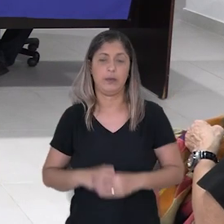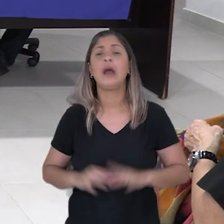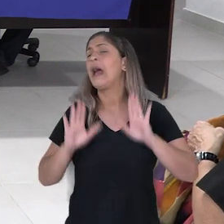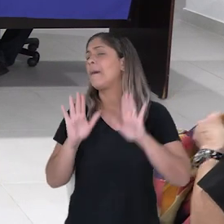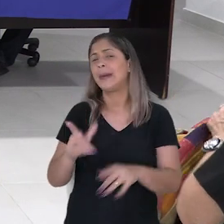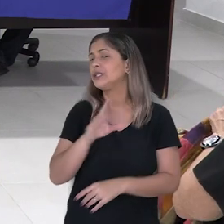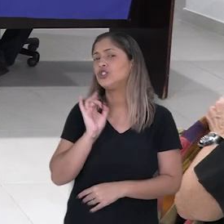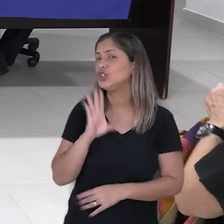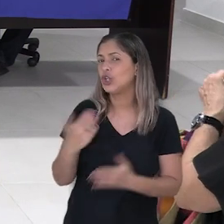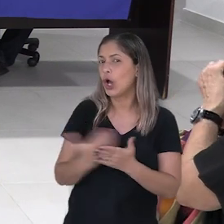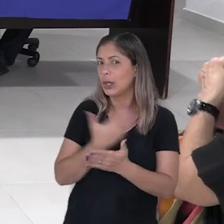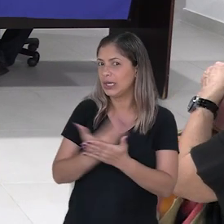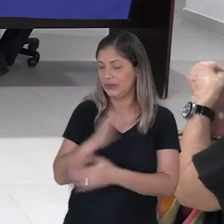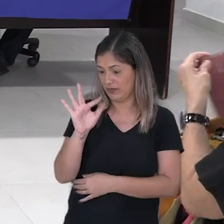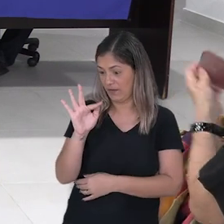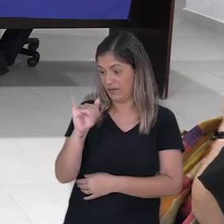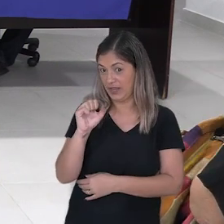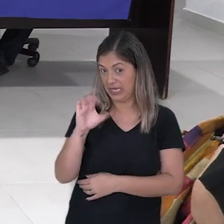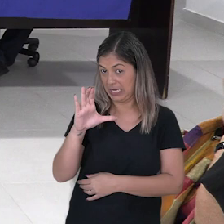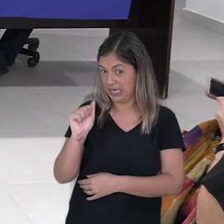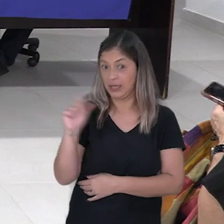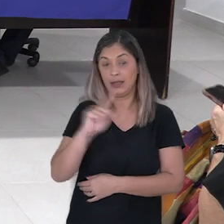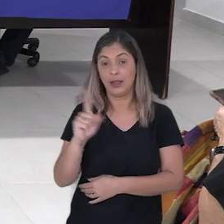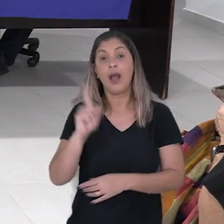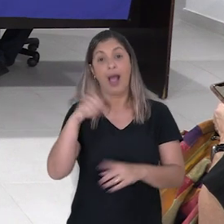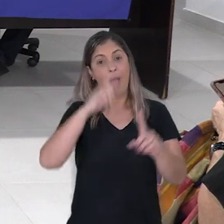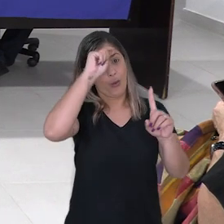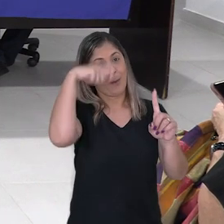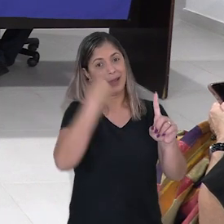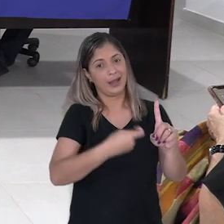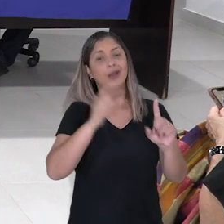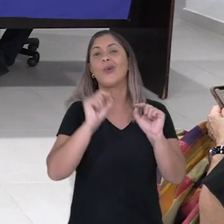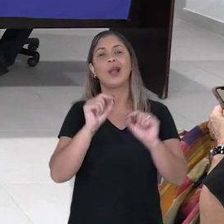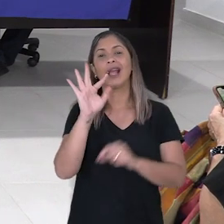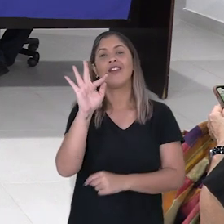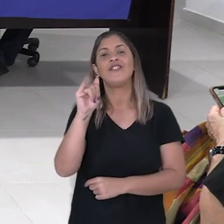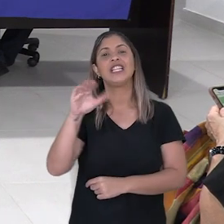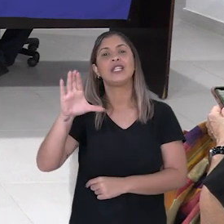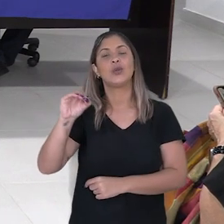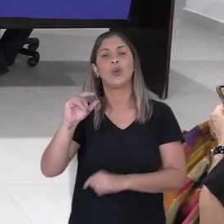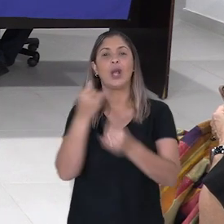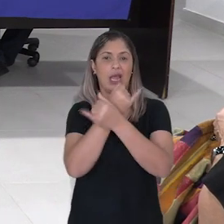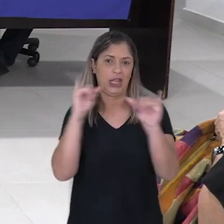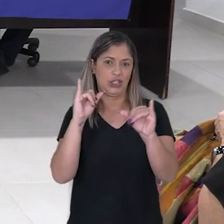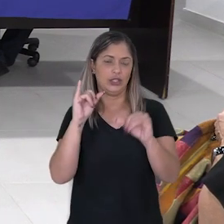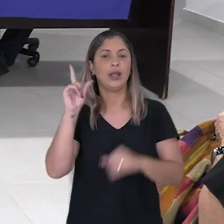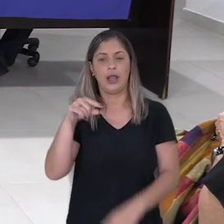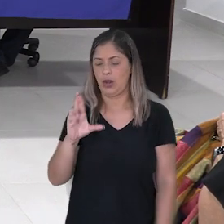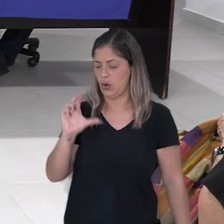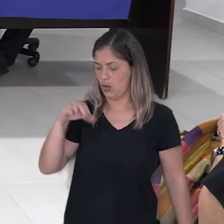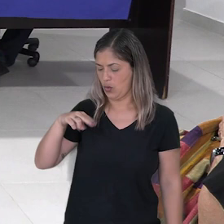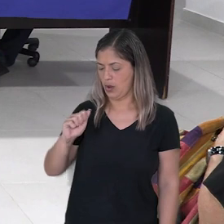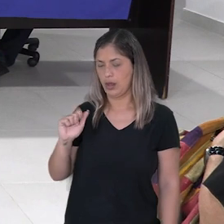Mas esse não é apenas só um livro sobre física, né? Ele é uma homenagem ao físico experimental de altas energias, o Ronald